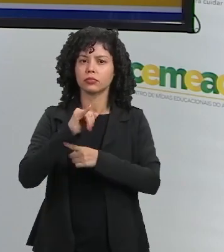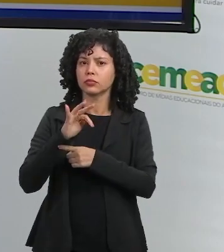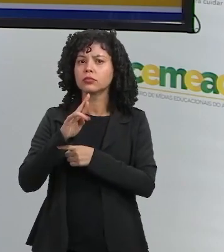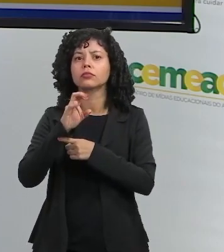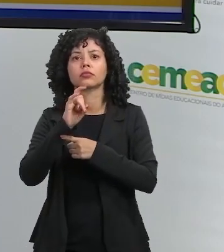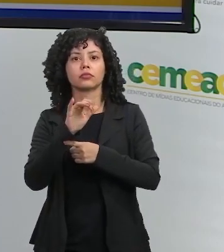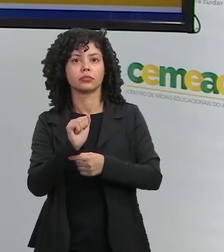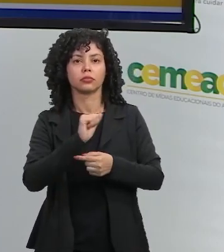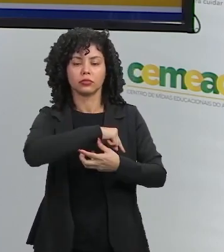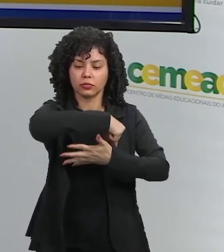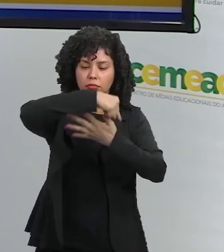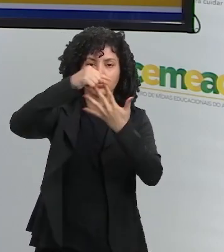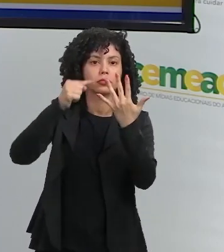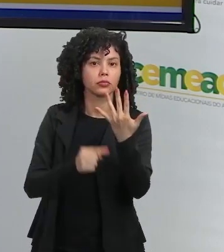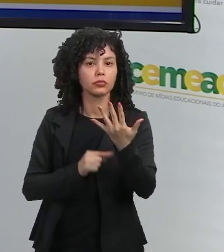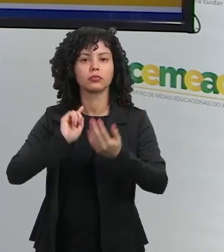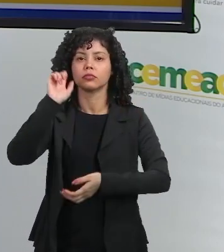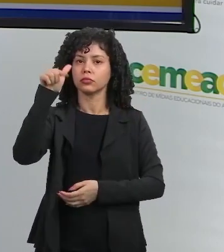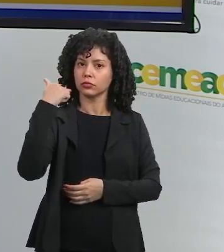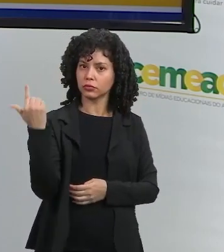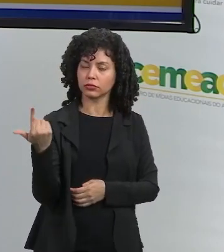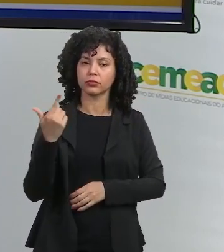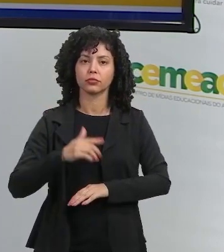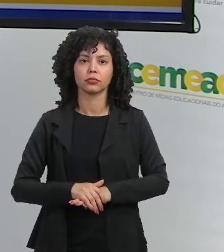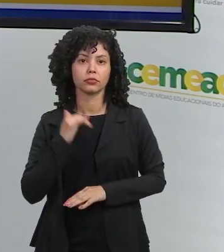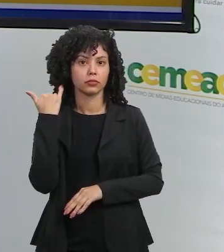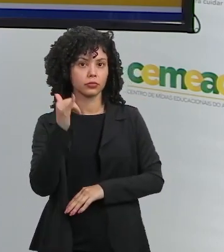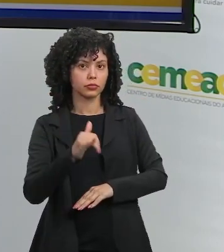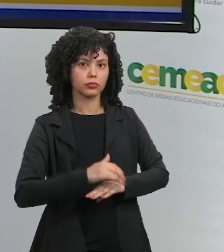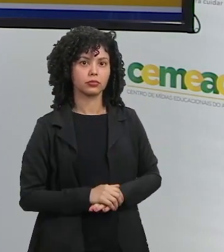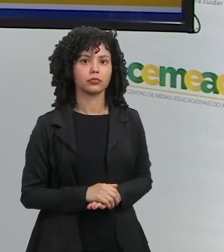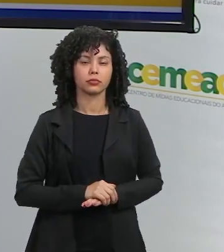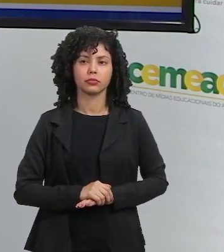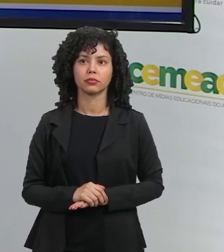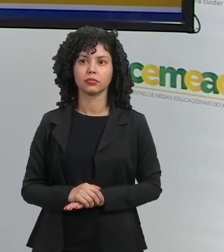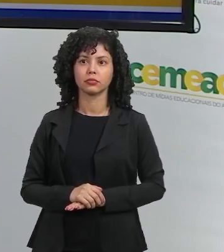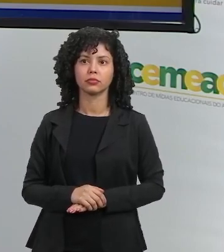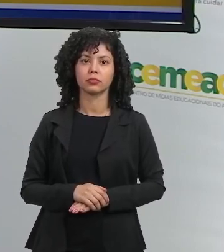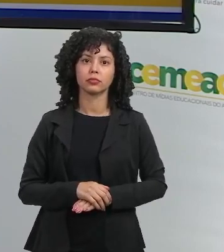Isótonos, isótopos, isóbaros e isoeletrônicos.